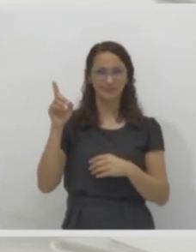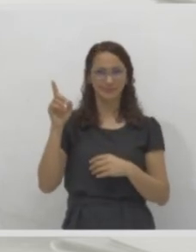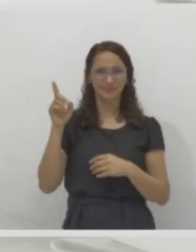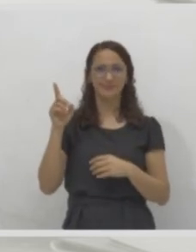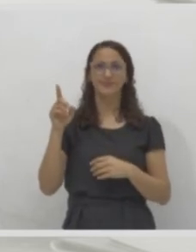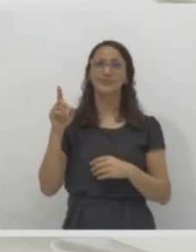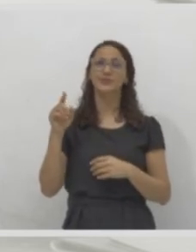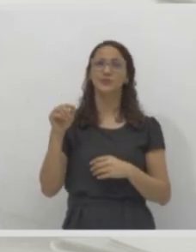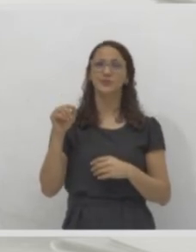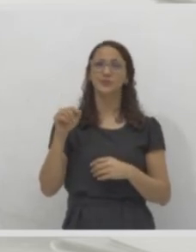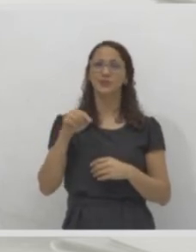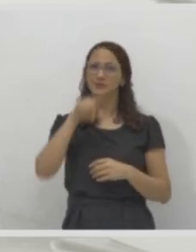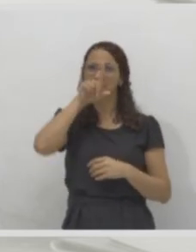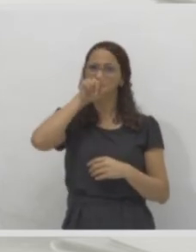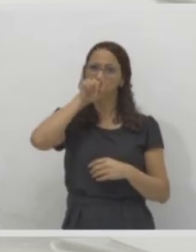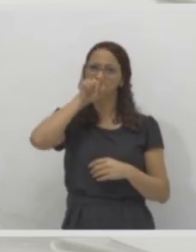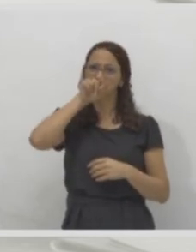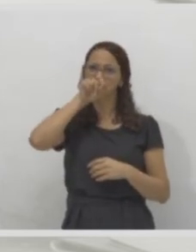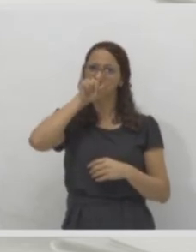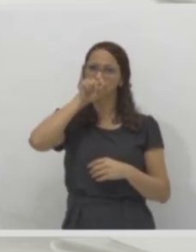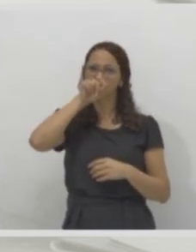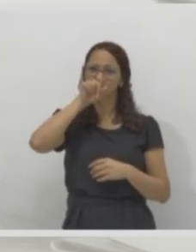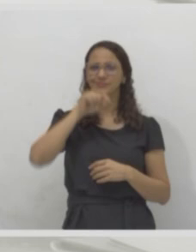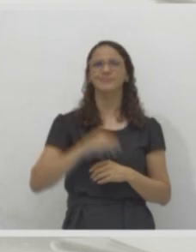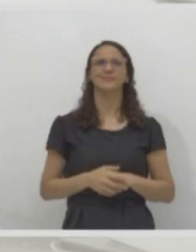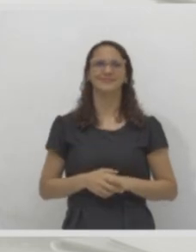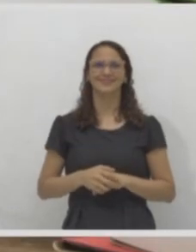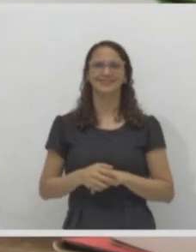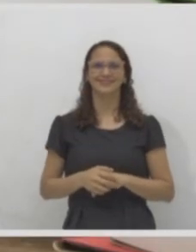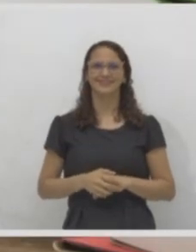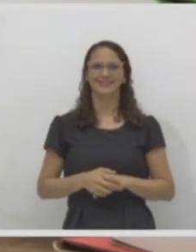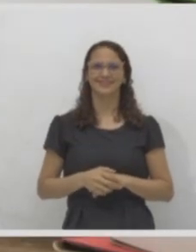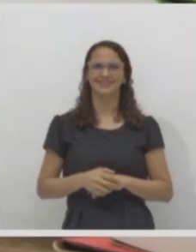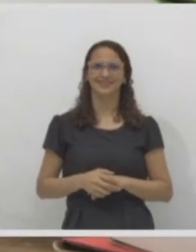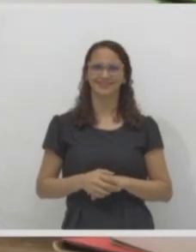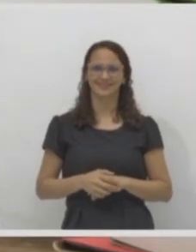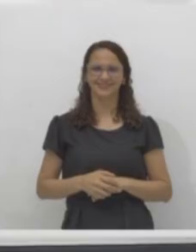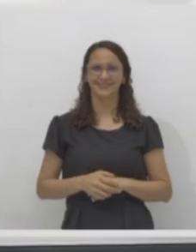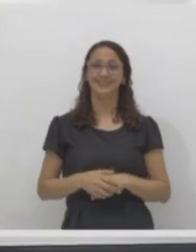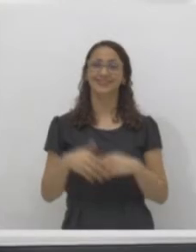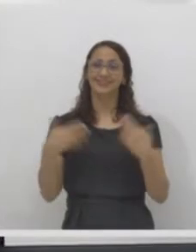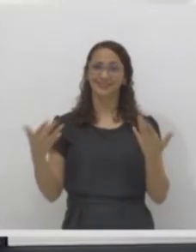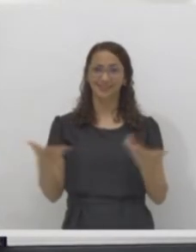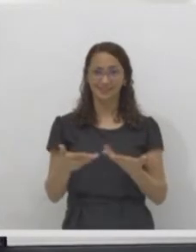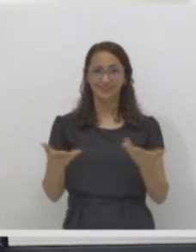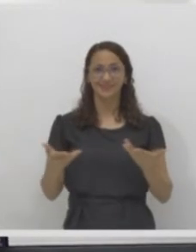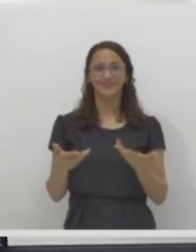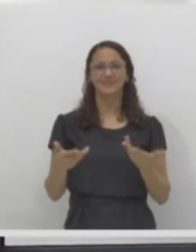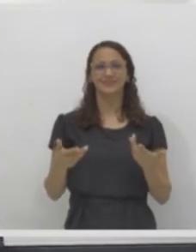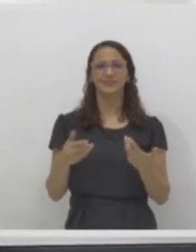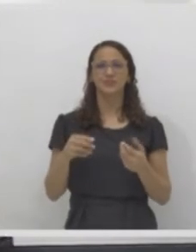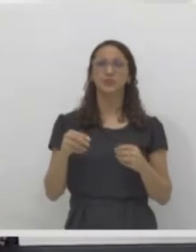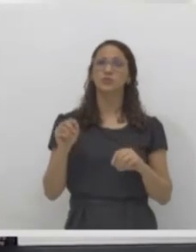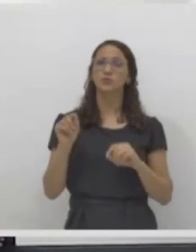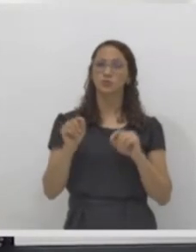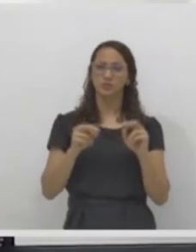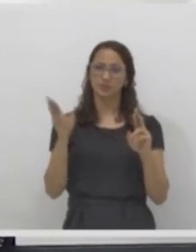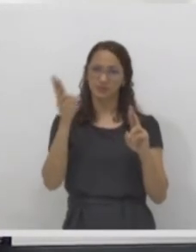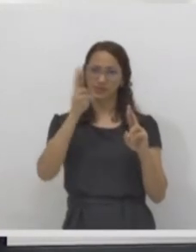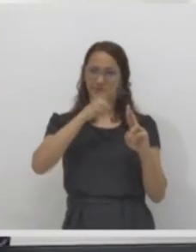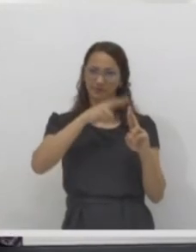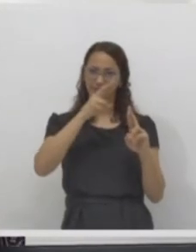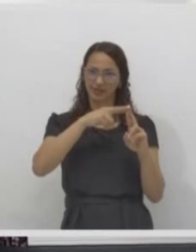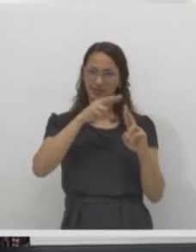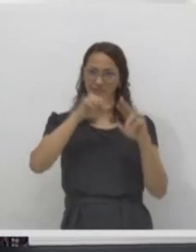aí, nós temos do Beija-Flor, tá ok? Então, gente, na nossa aula, nós utilizamos essas referências que eu